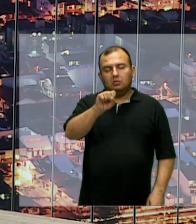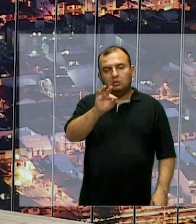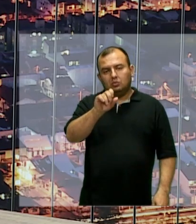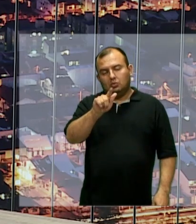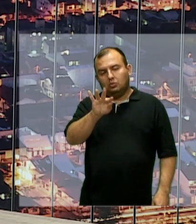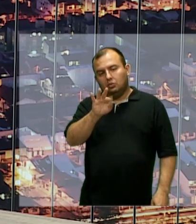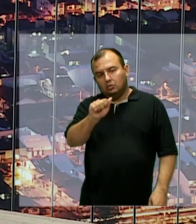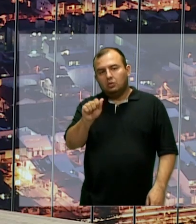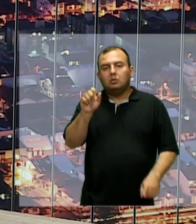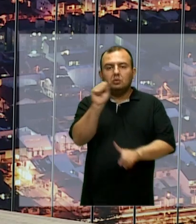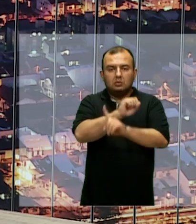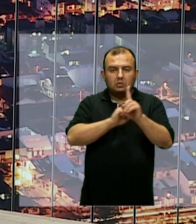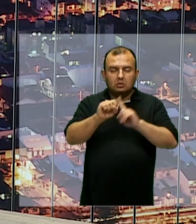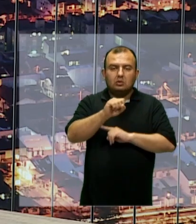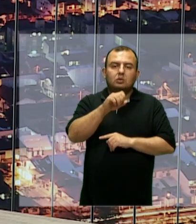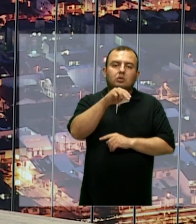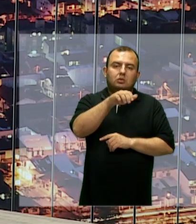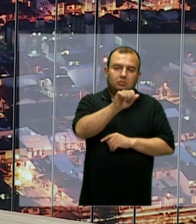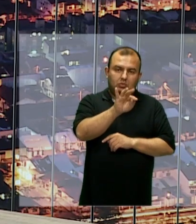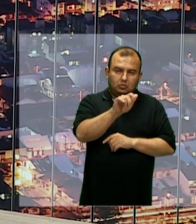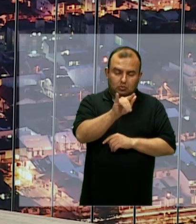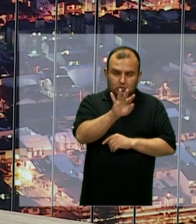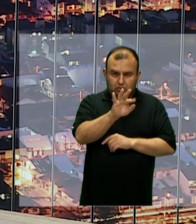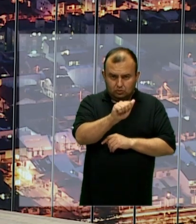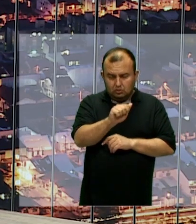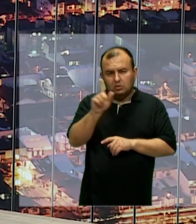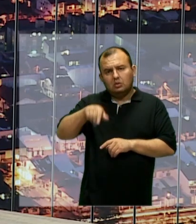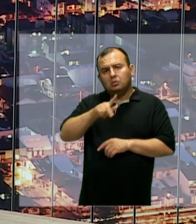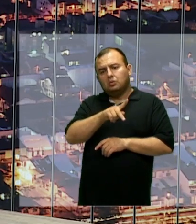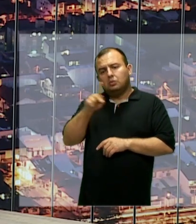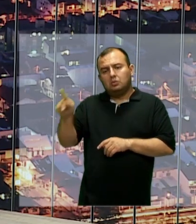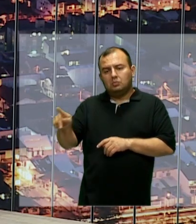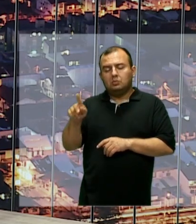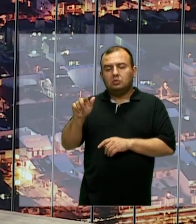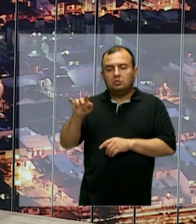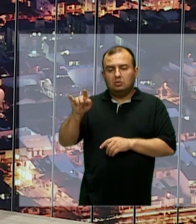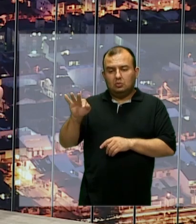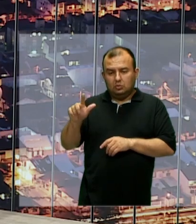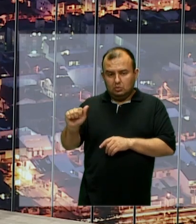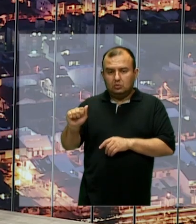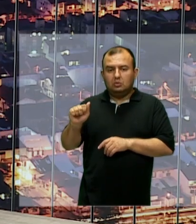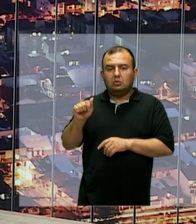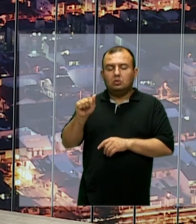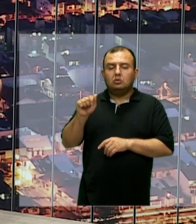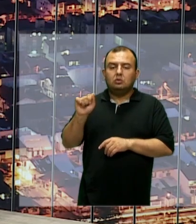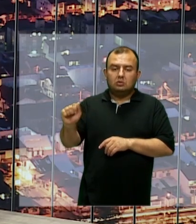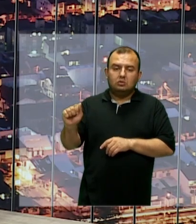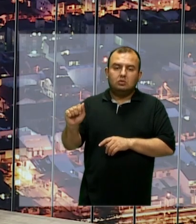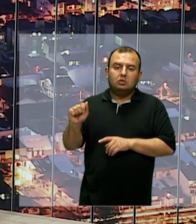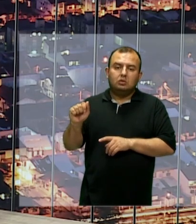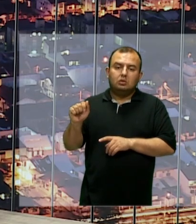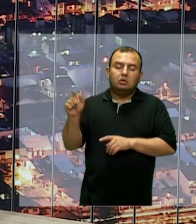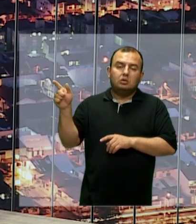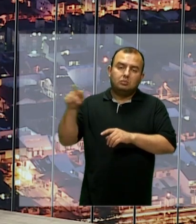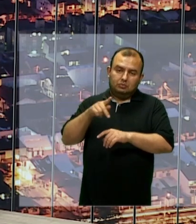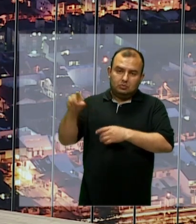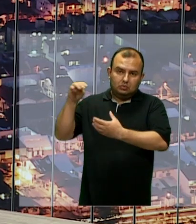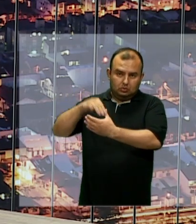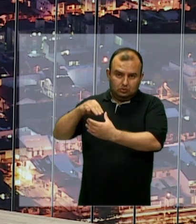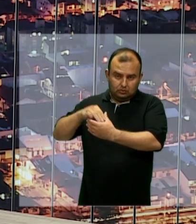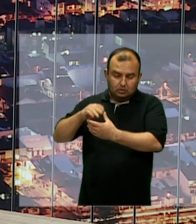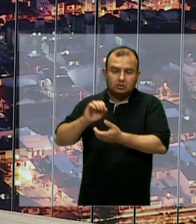pela Sociedade Brasileira de Mastologia, é professor de Ginecologia, Obstetrícia e Mastologia da